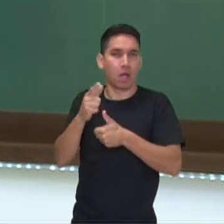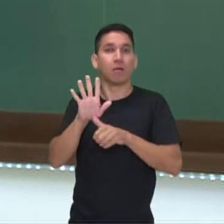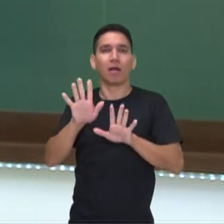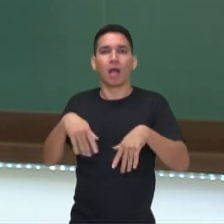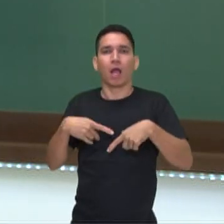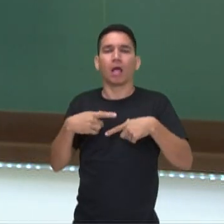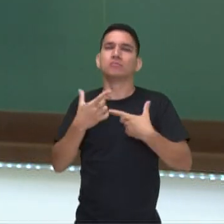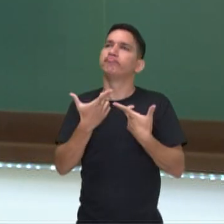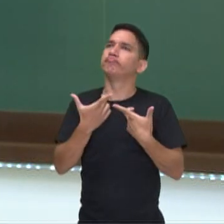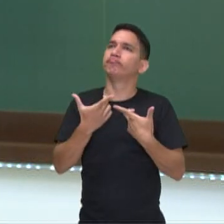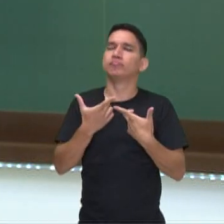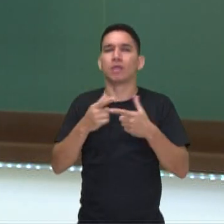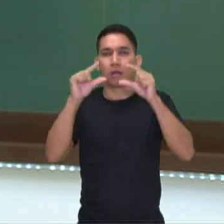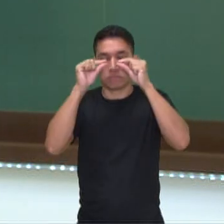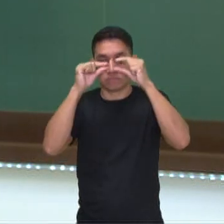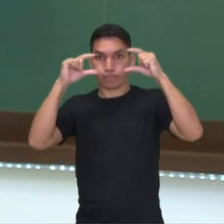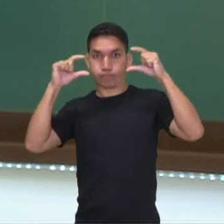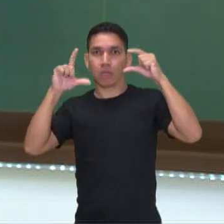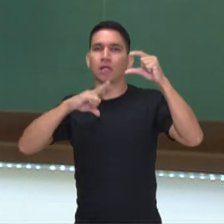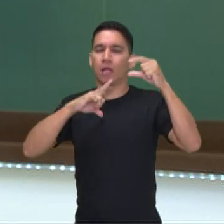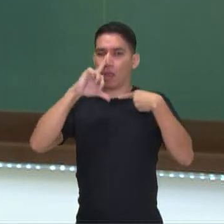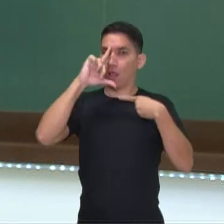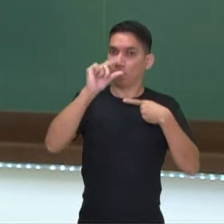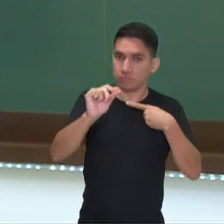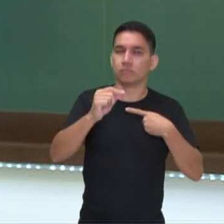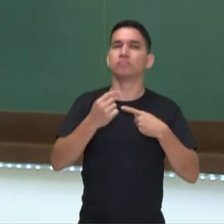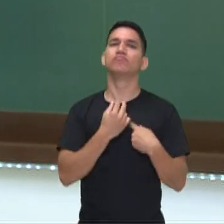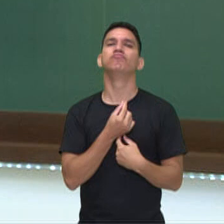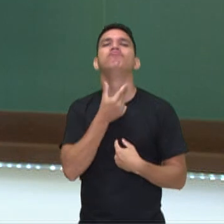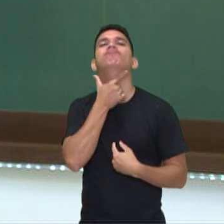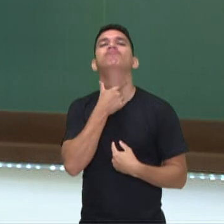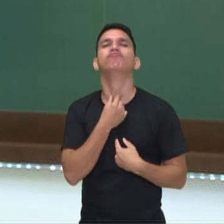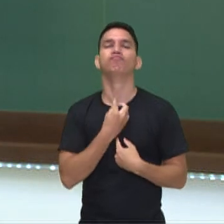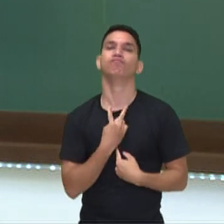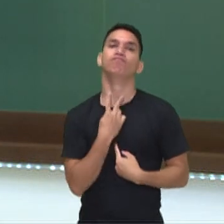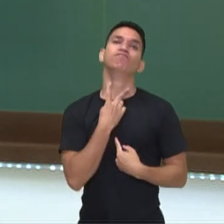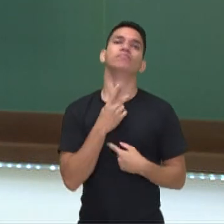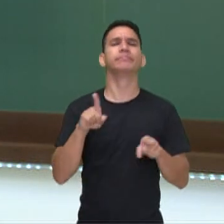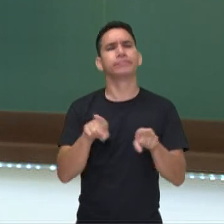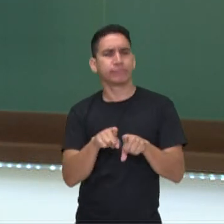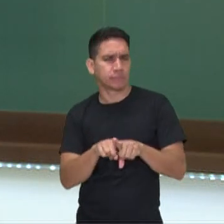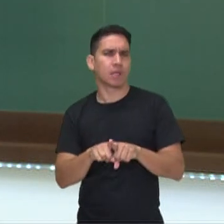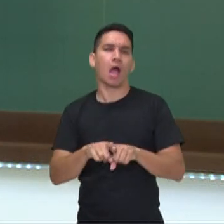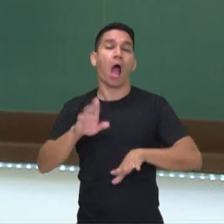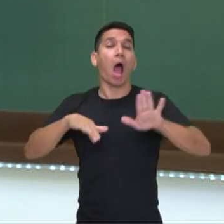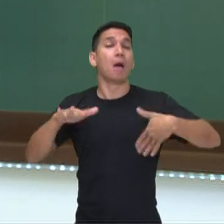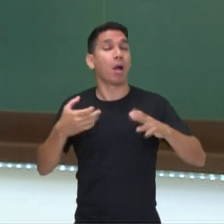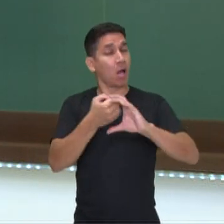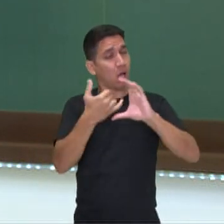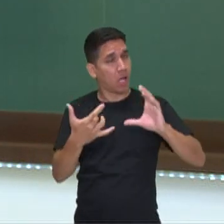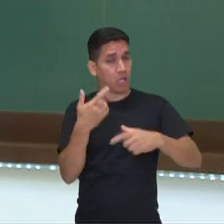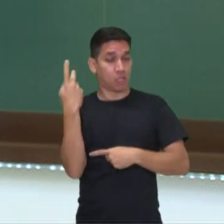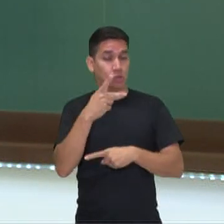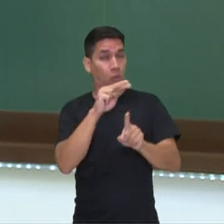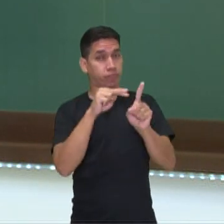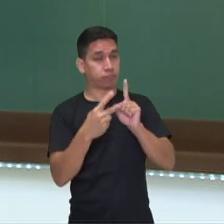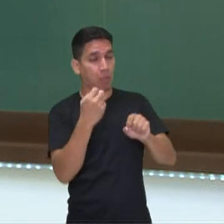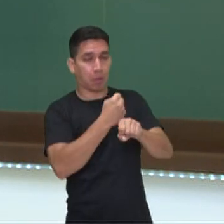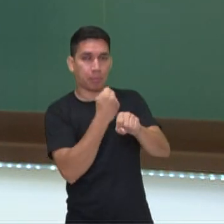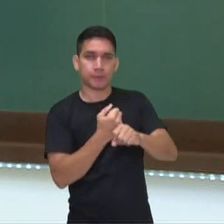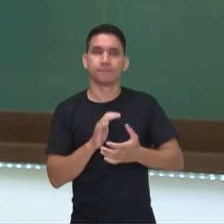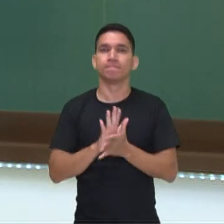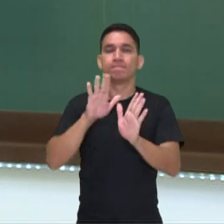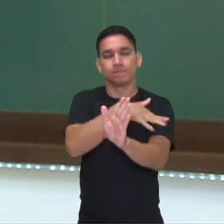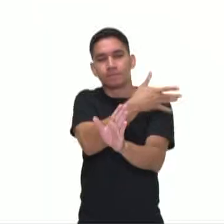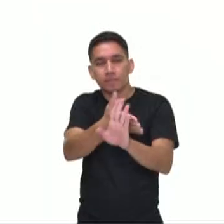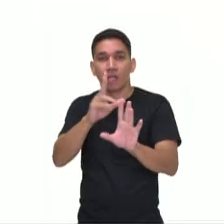olhos espaçados, com o nariz pontiagudo, o pescoço em forma de V, na maioria das suas concepções, né? Então, o que a gente viu